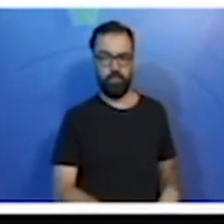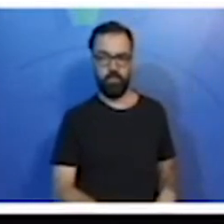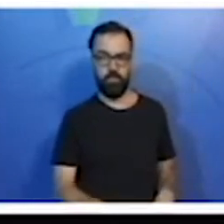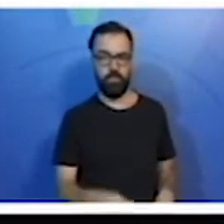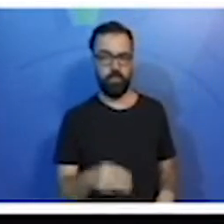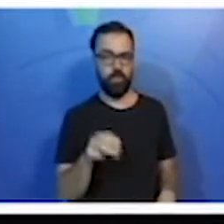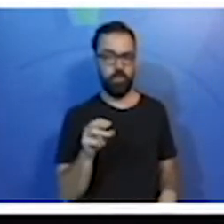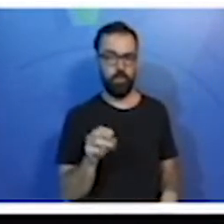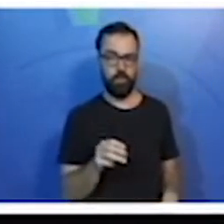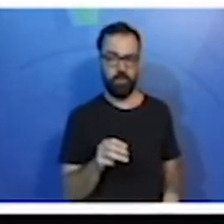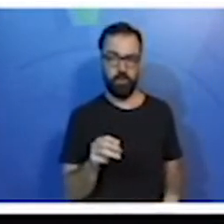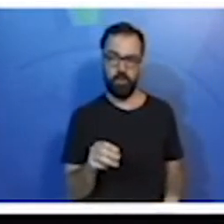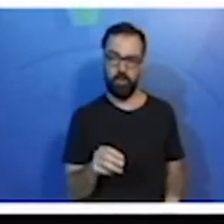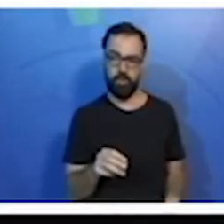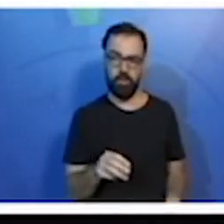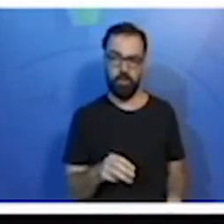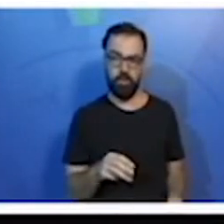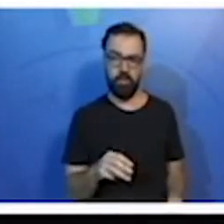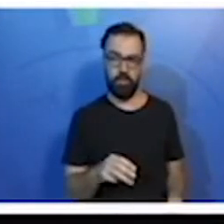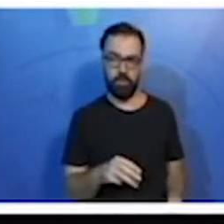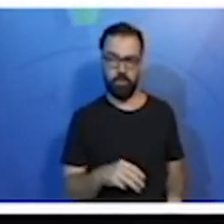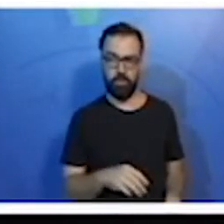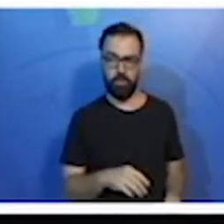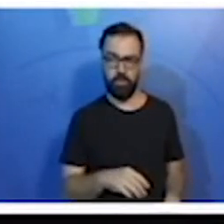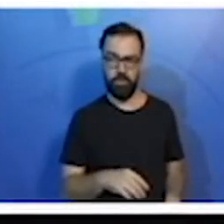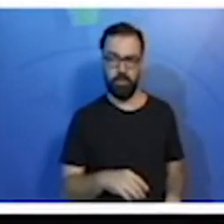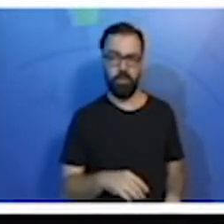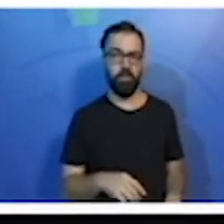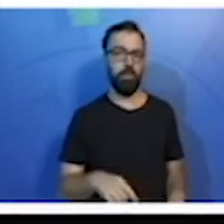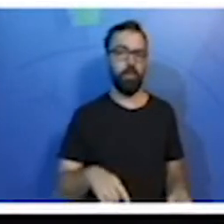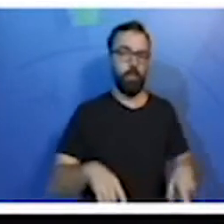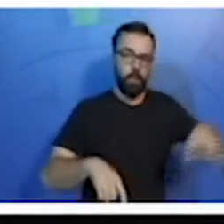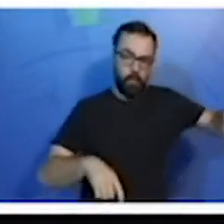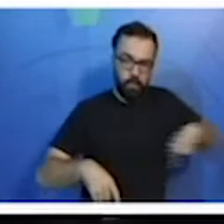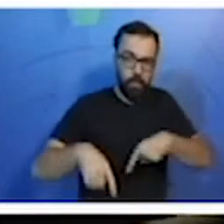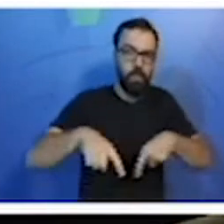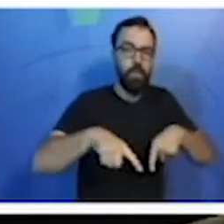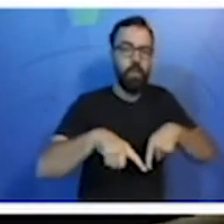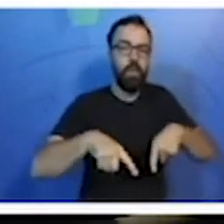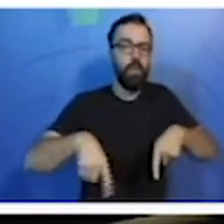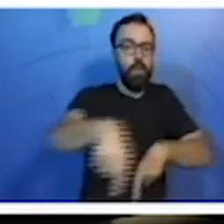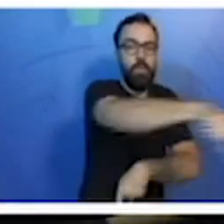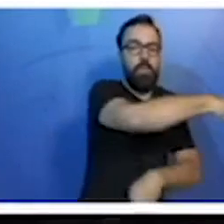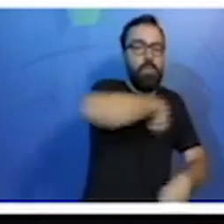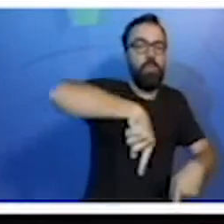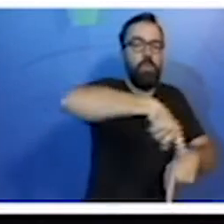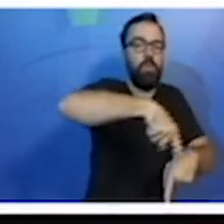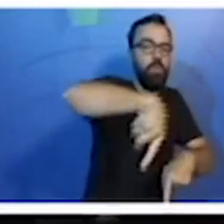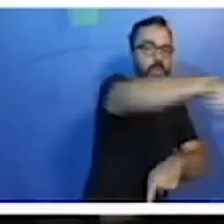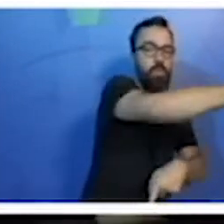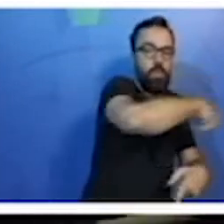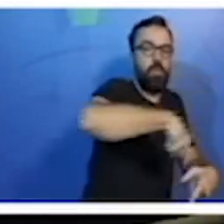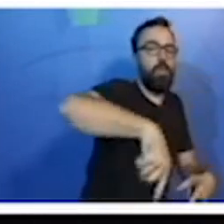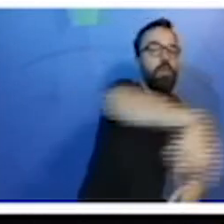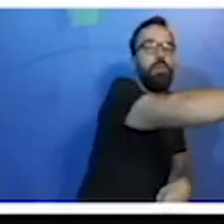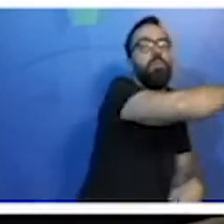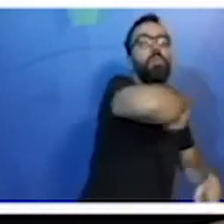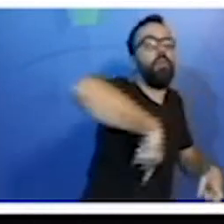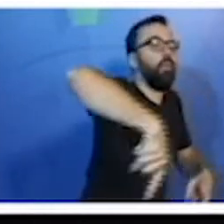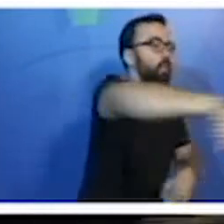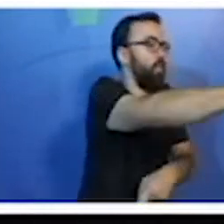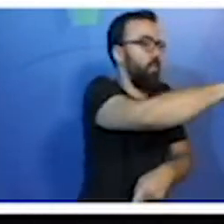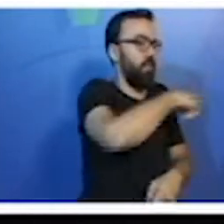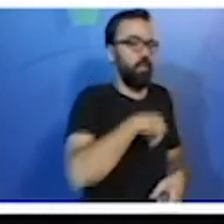participantes três ciclistas ficam posicionados em cada lado em cada volta então ele faz uma volta entre outros que faz uma quantidade de voltas entra outro ciclista